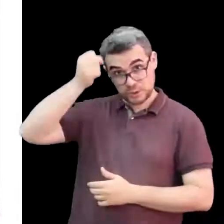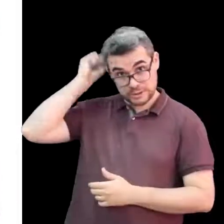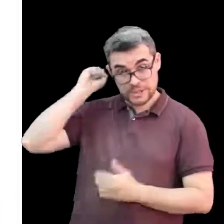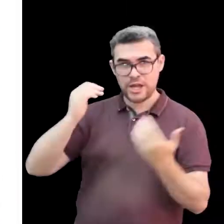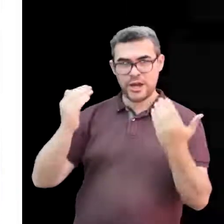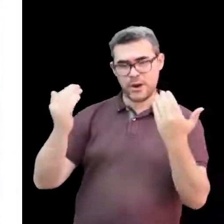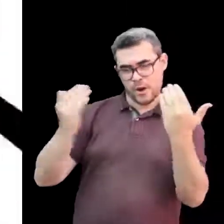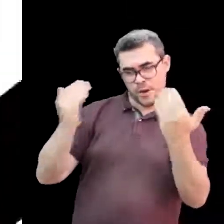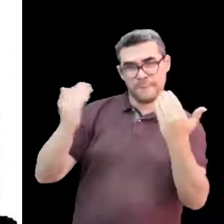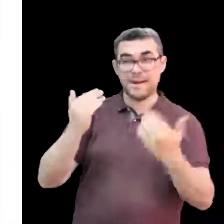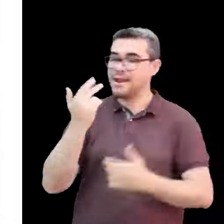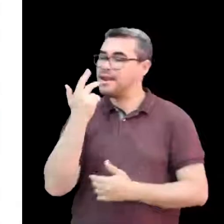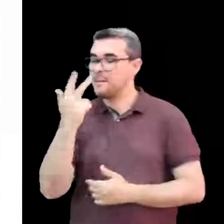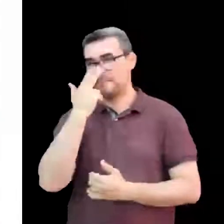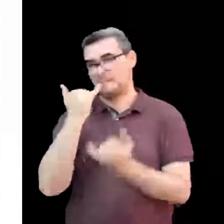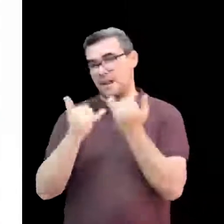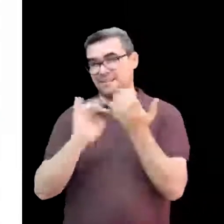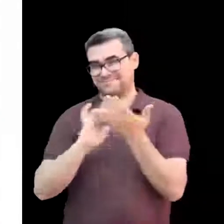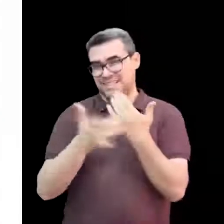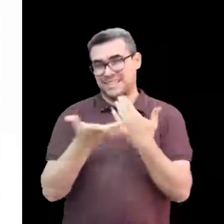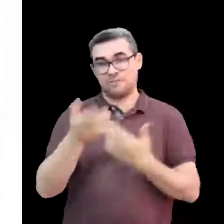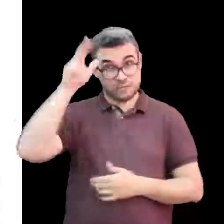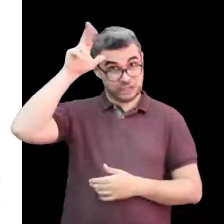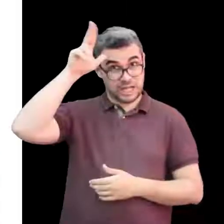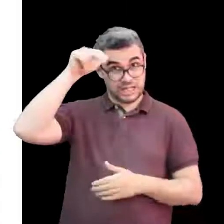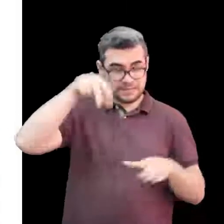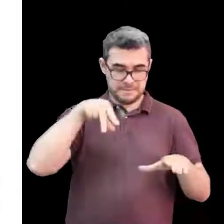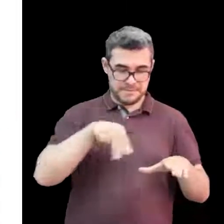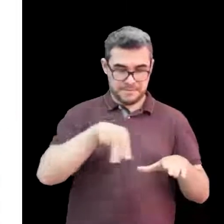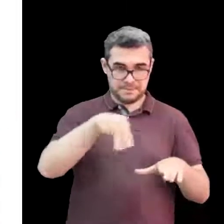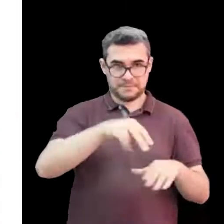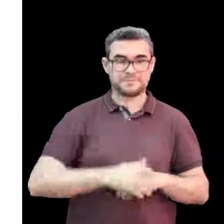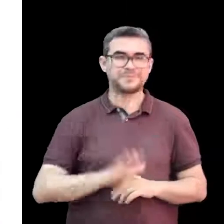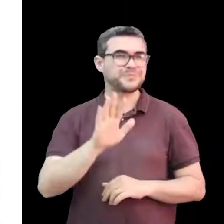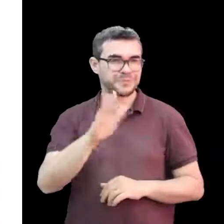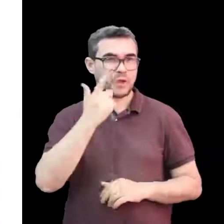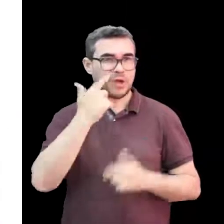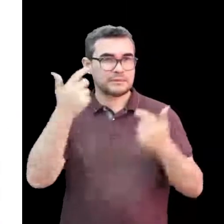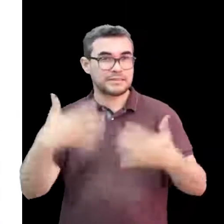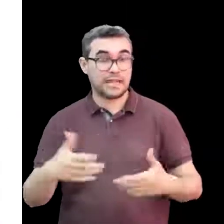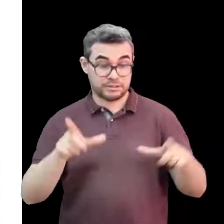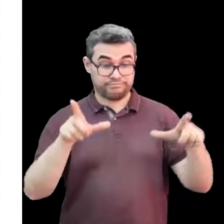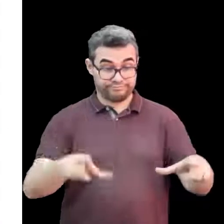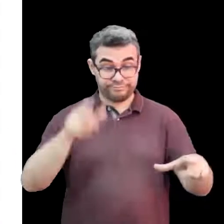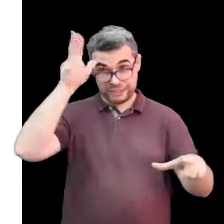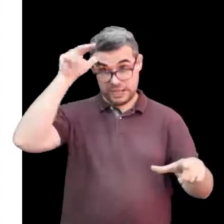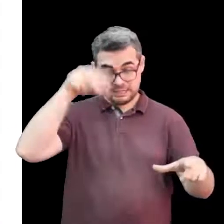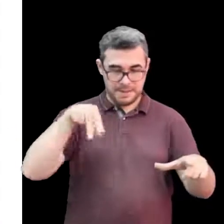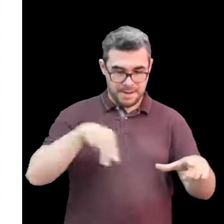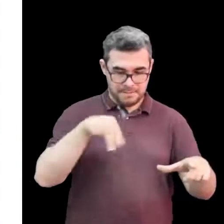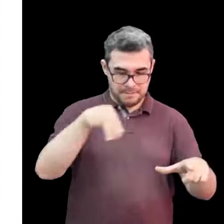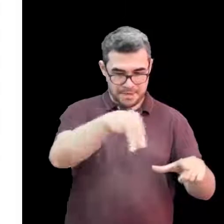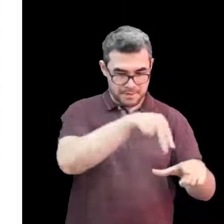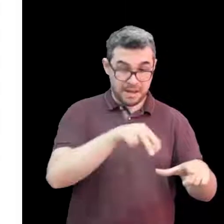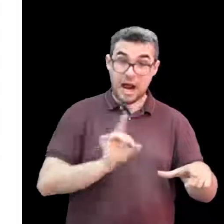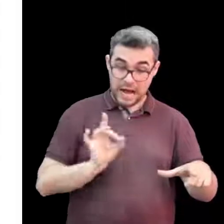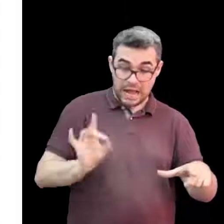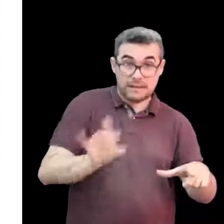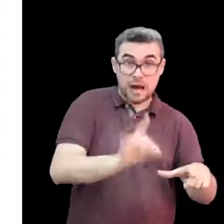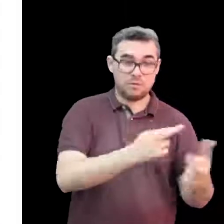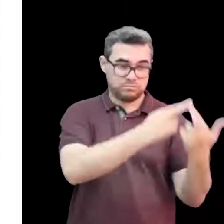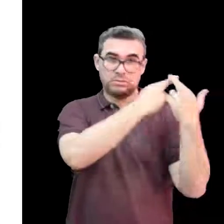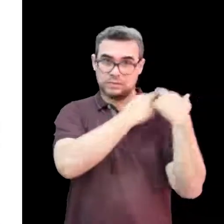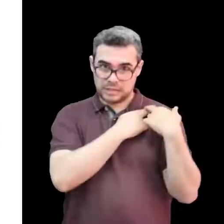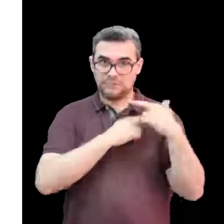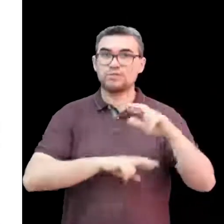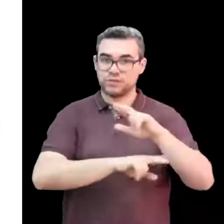de xadrez. No xadrez, o valor de cada peça depende de sua posição no tabuleiro. Na língua